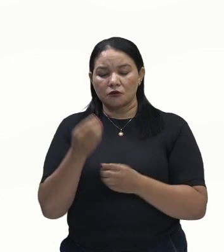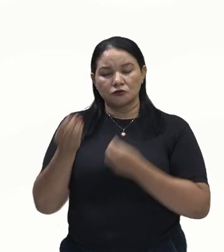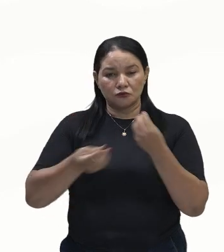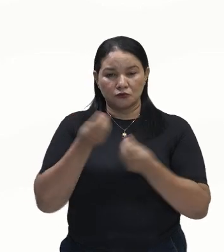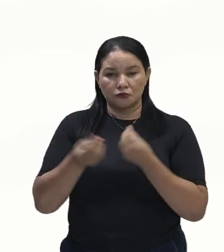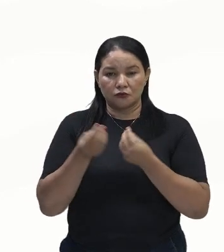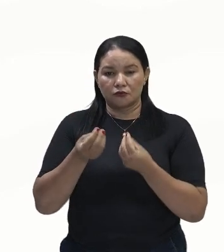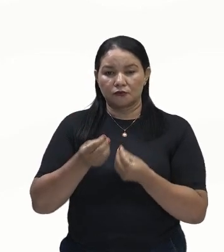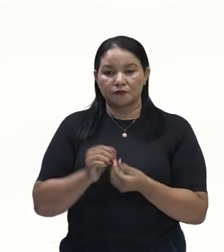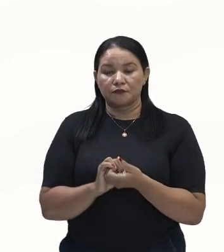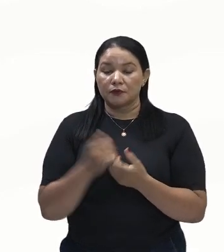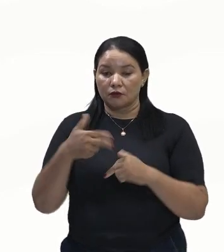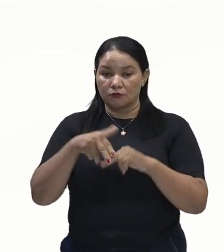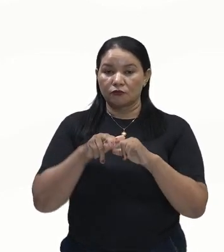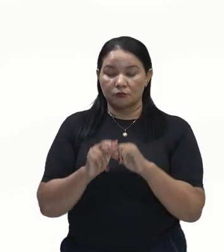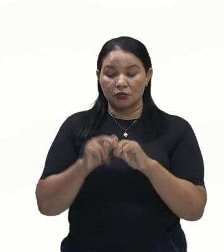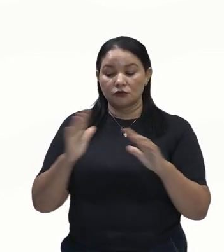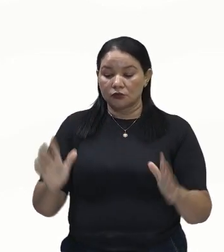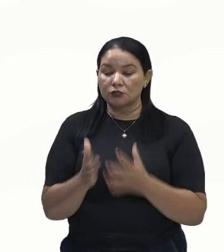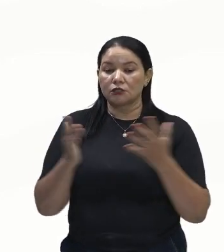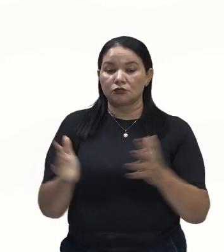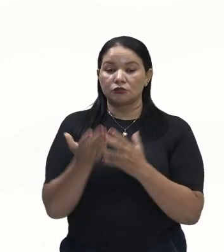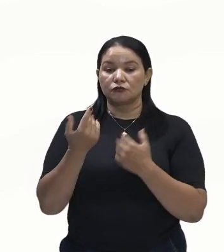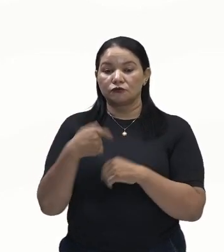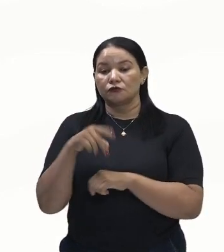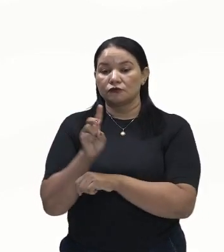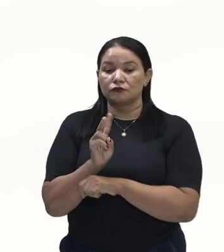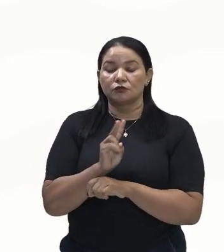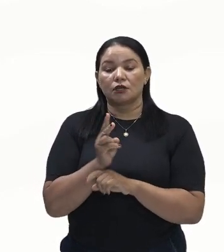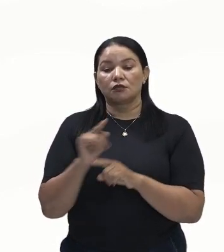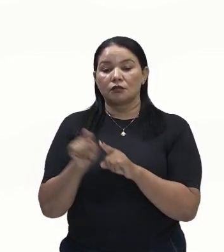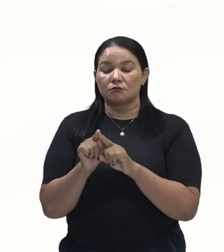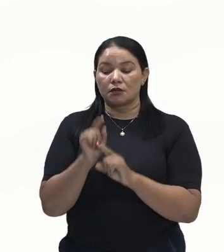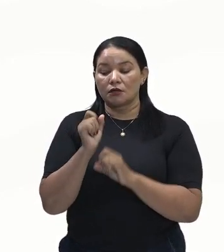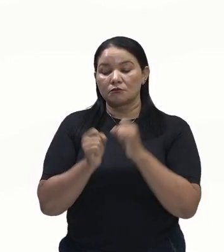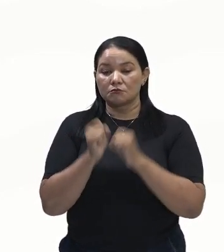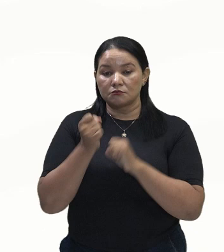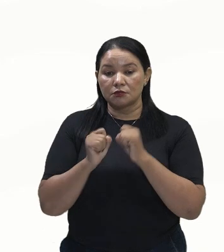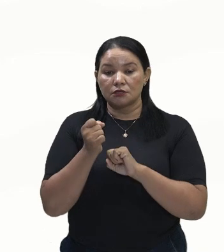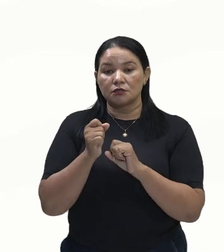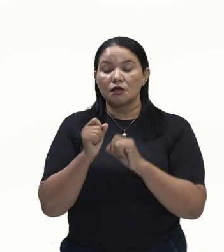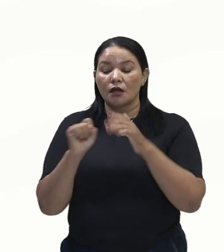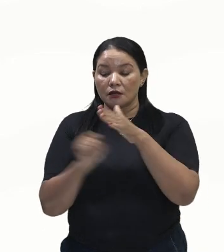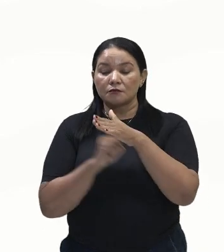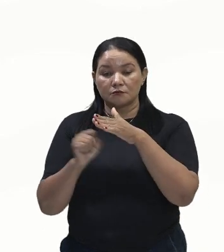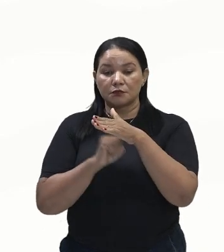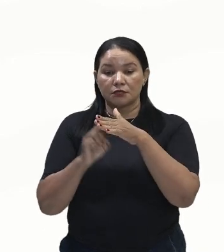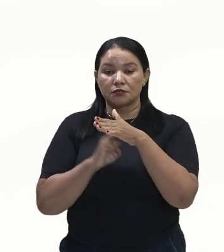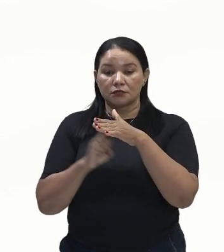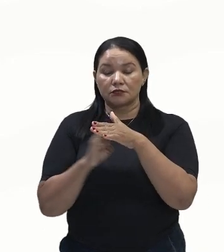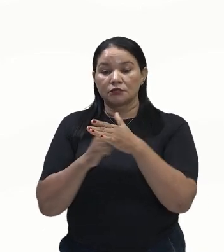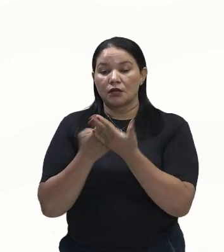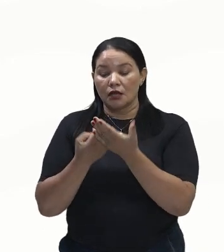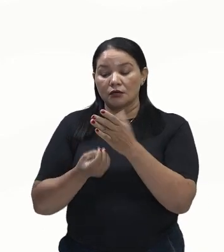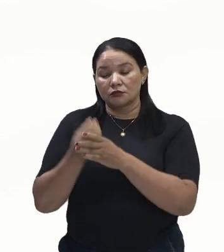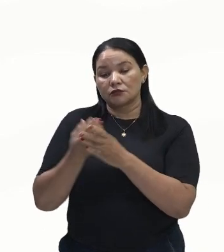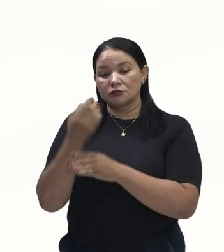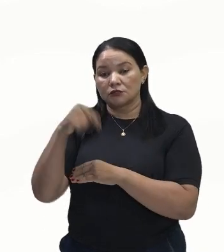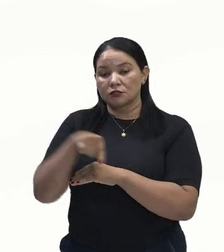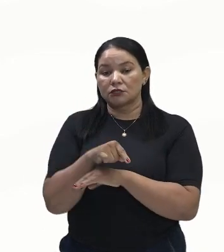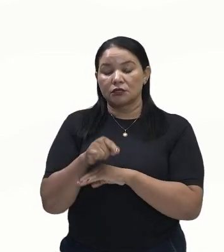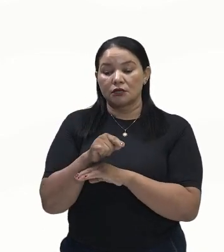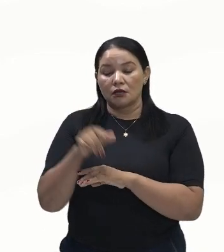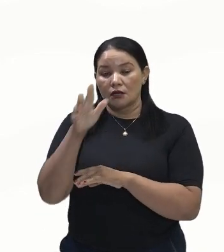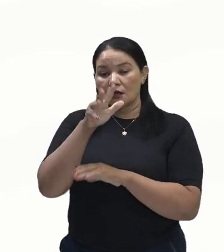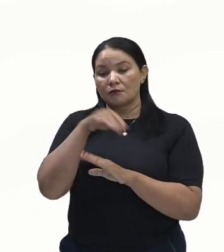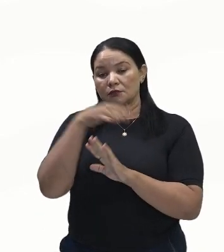isso? Através de incentivos fiscais. As empresas que se instalavam na região amazônica, na Zona Franca de